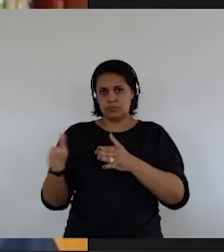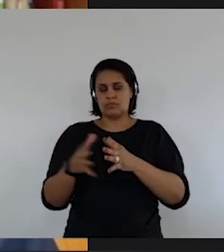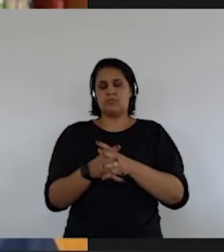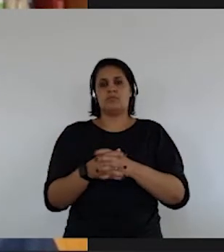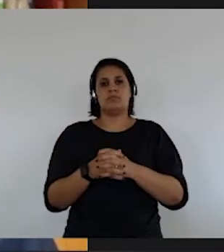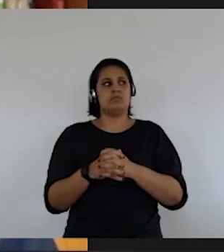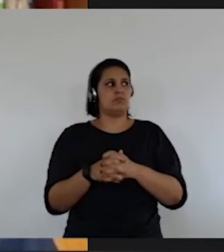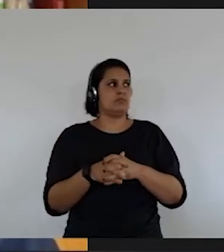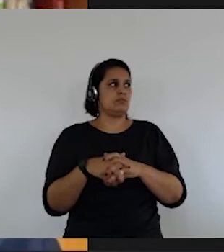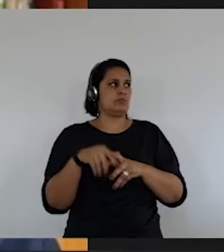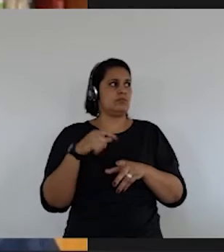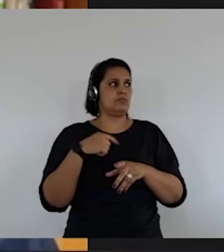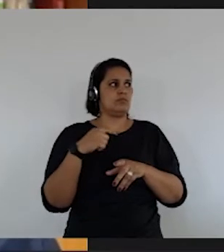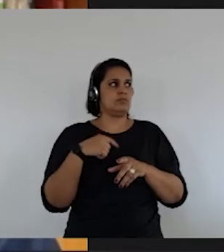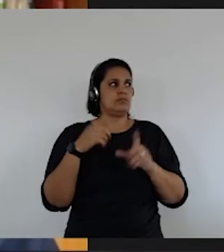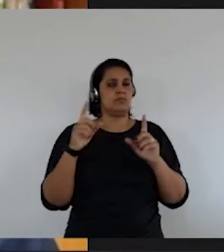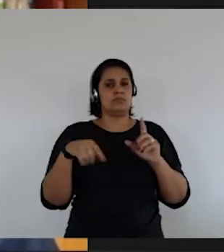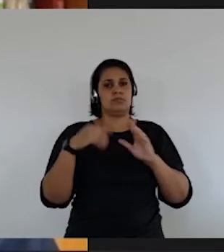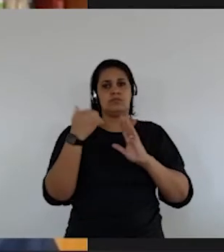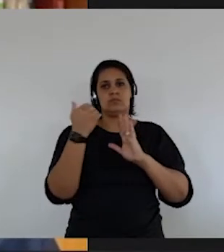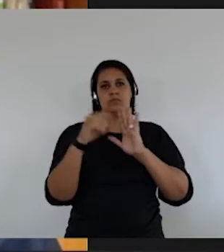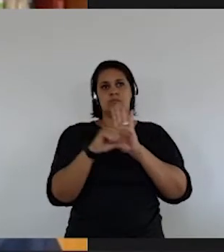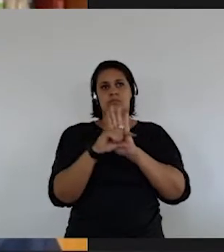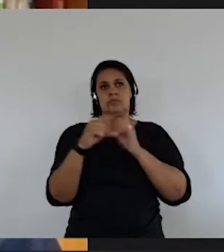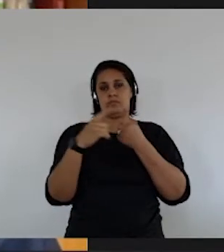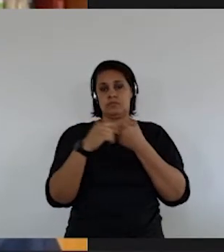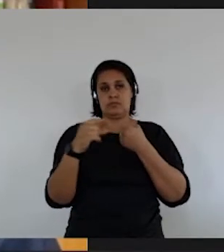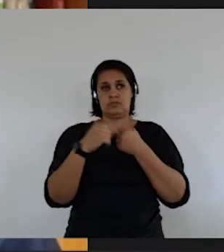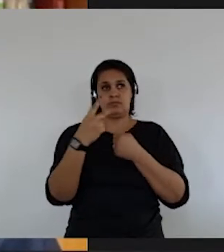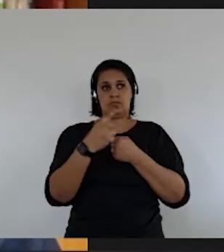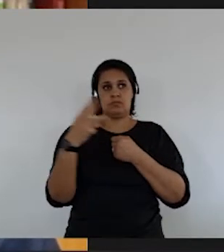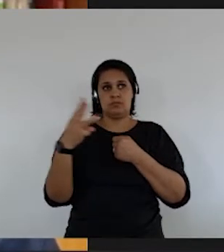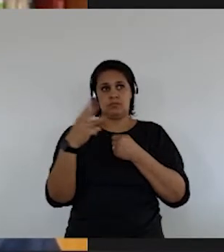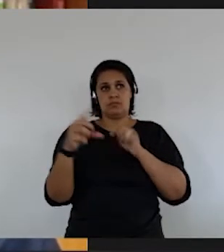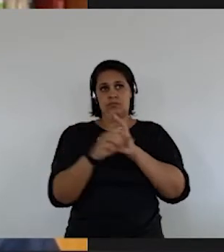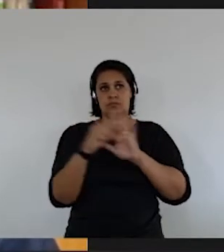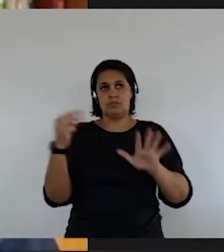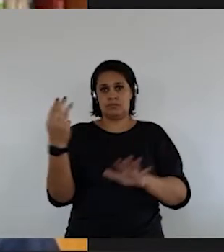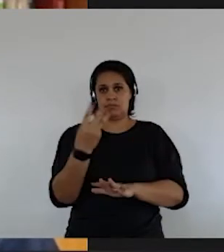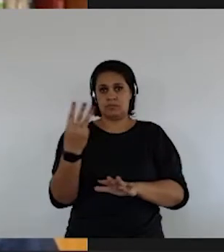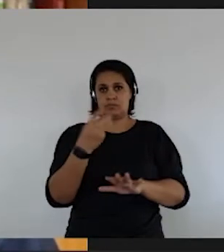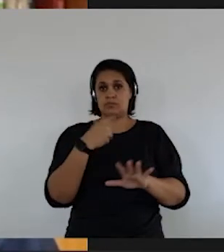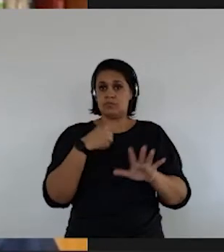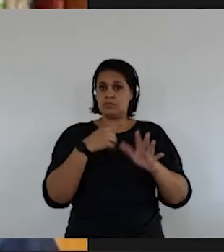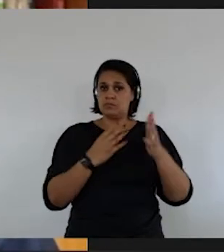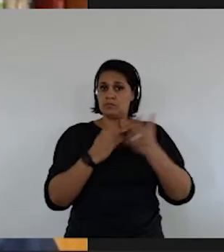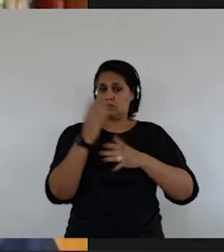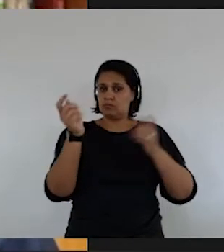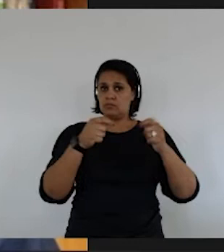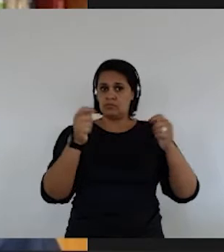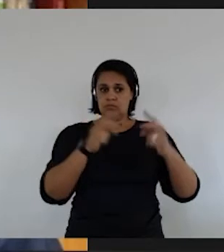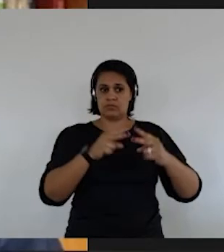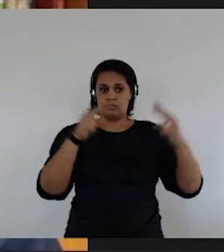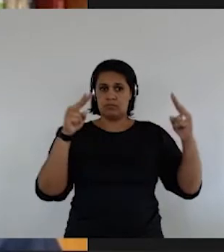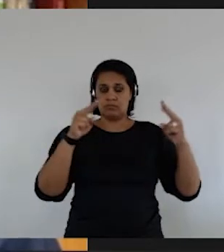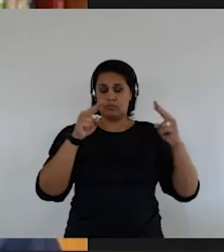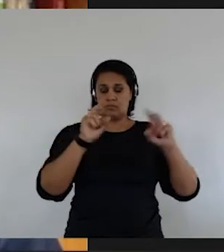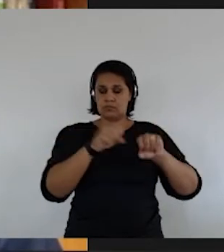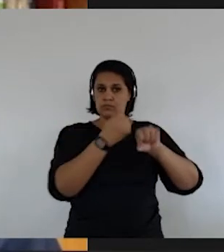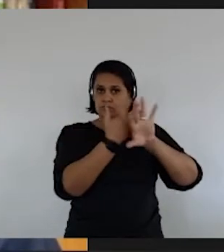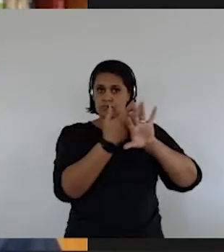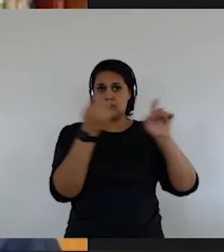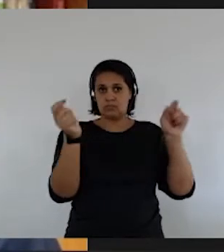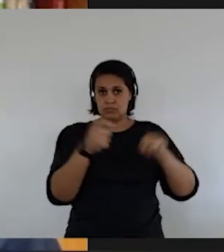236, parágrafo 3º desse diploma legal, admite-se a prática de atos processuais por videoconferência. Já